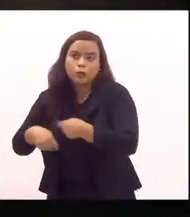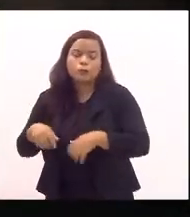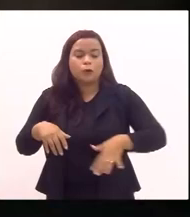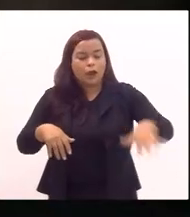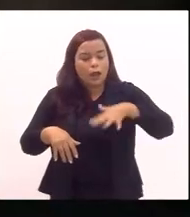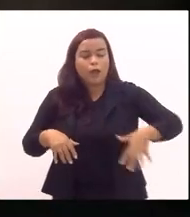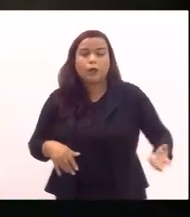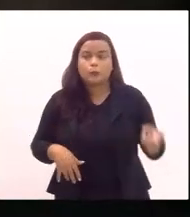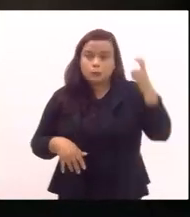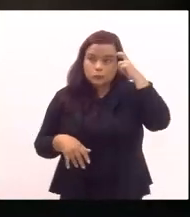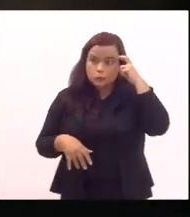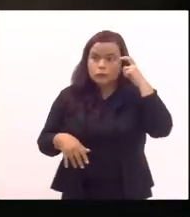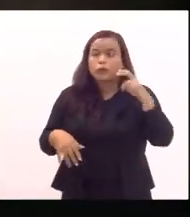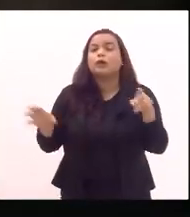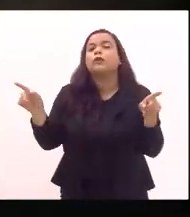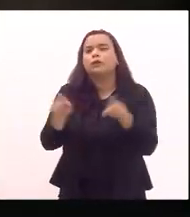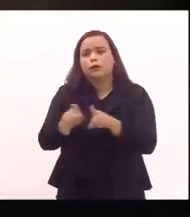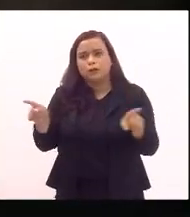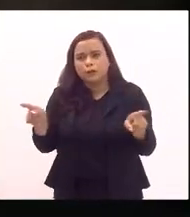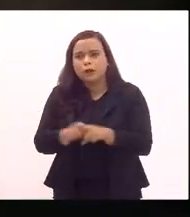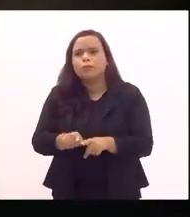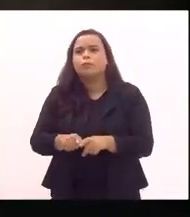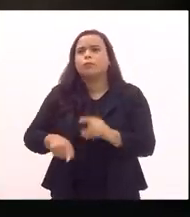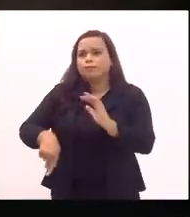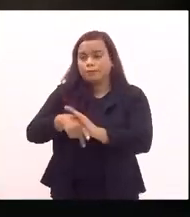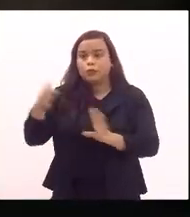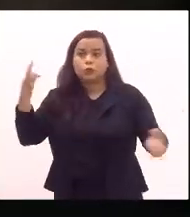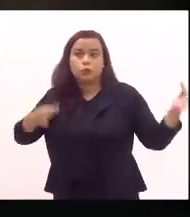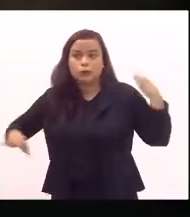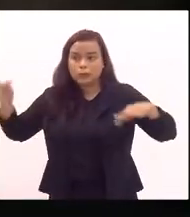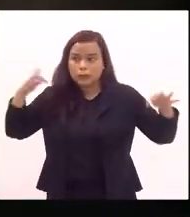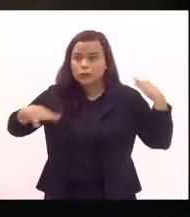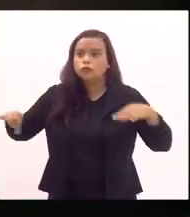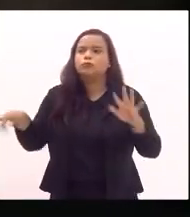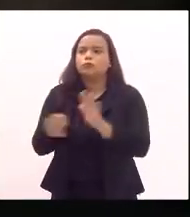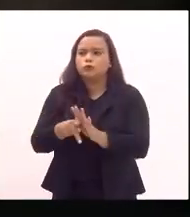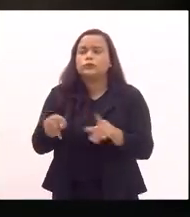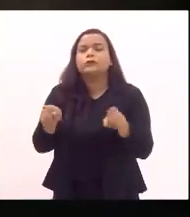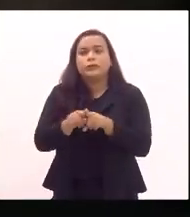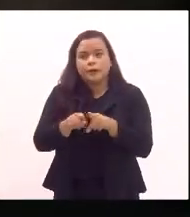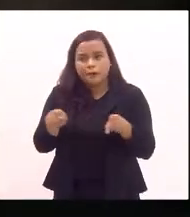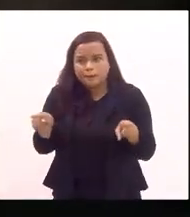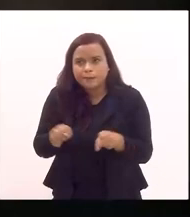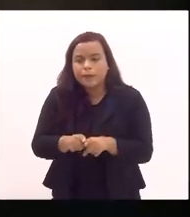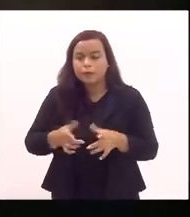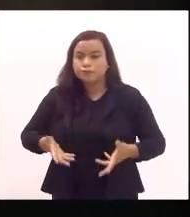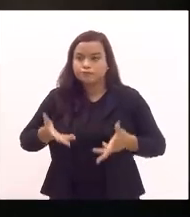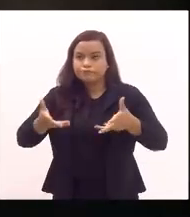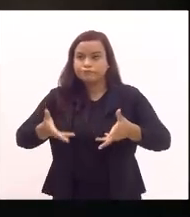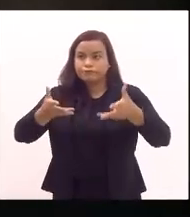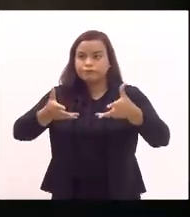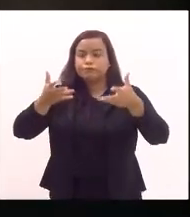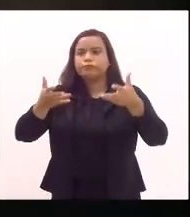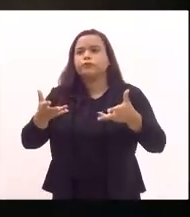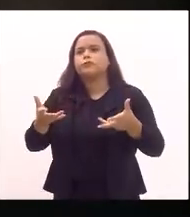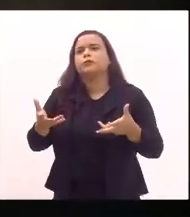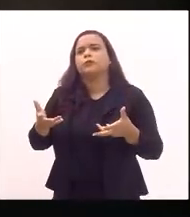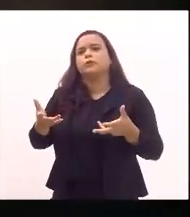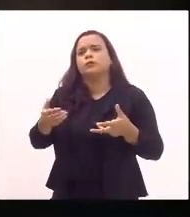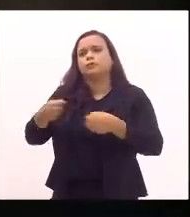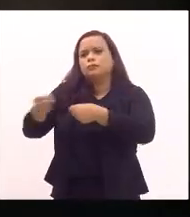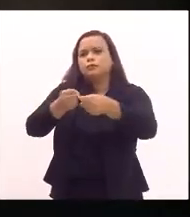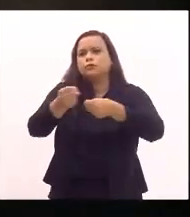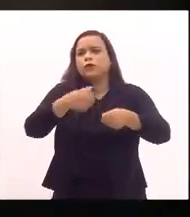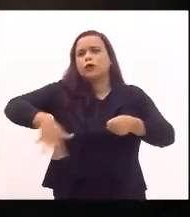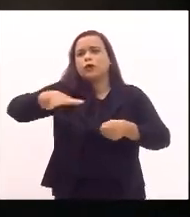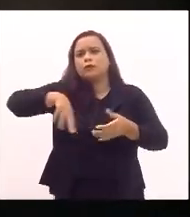cultural da inclusive com próprio turismo é que aquece a ocupação